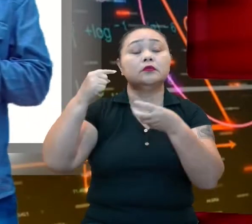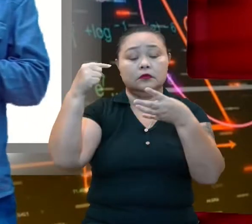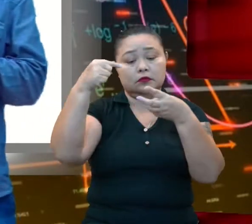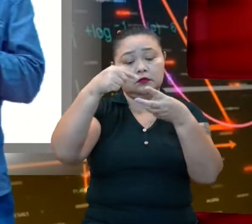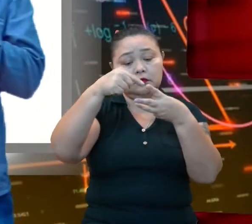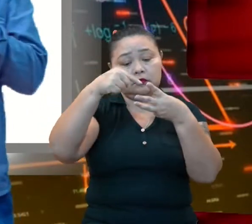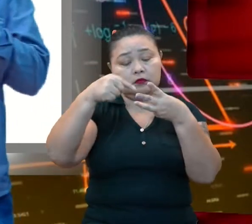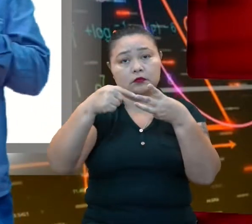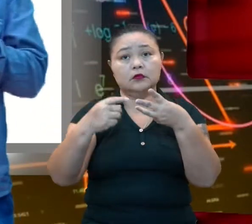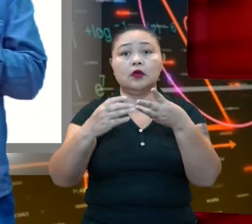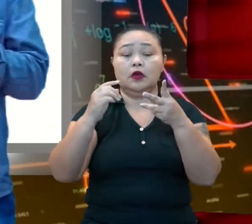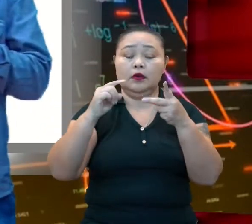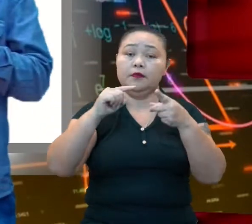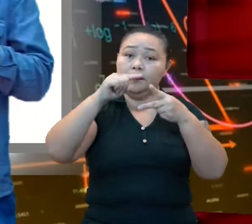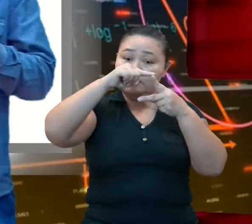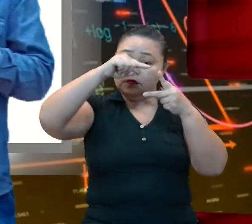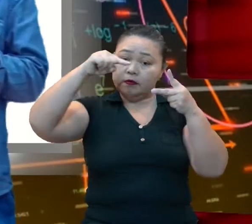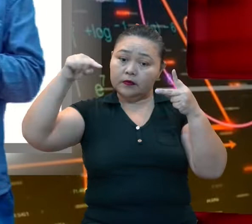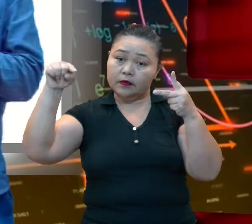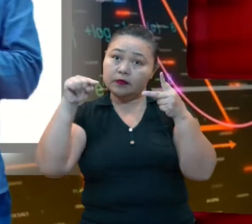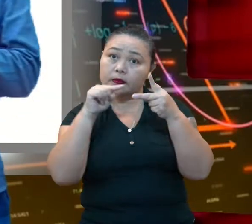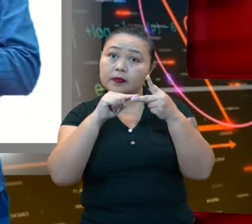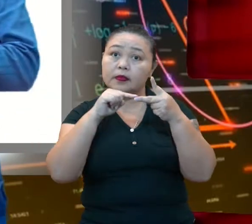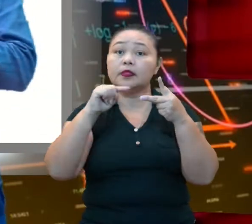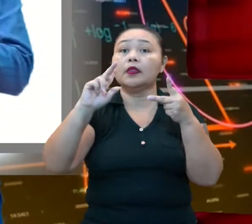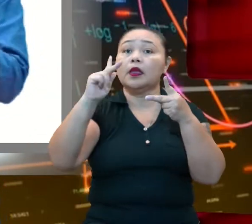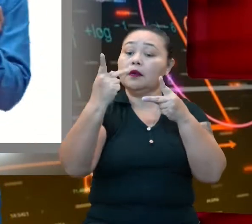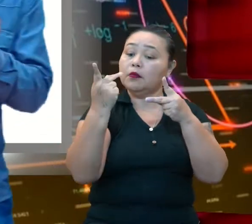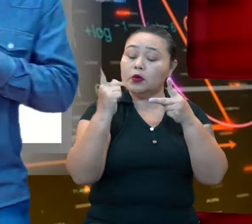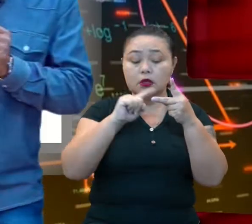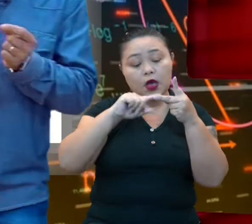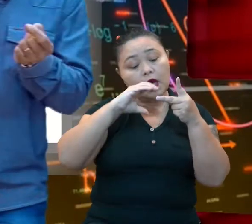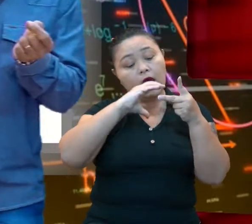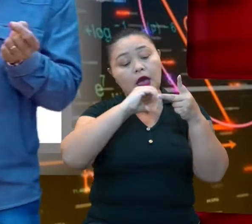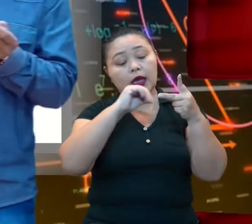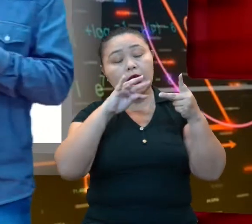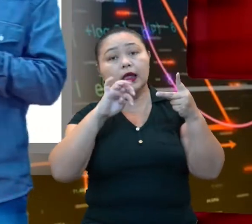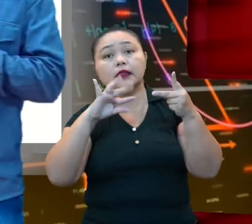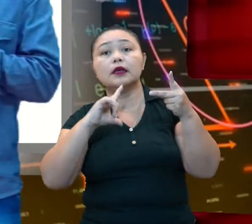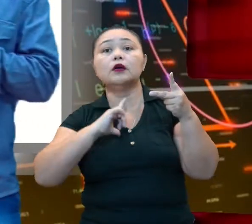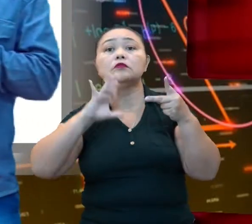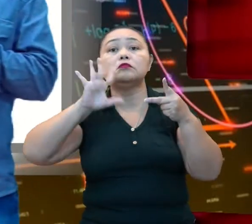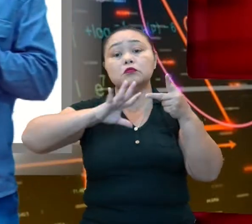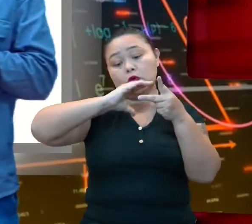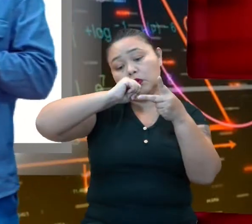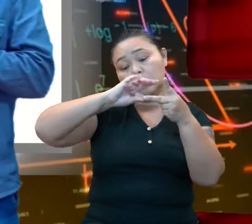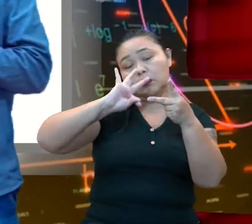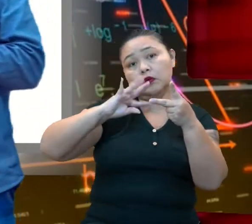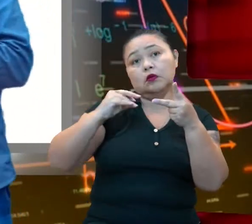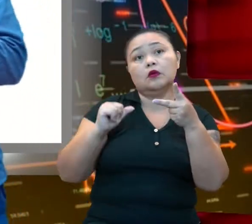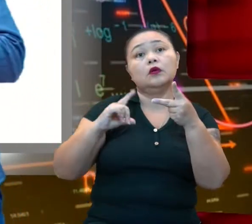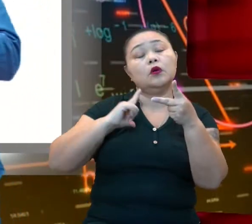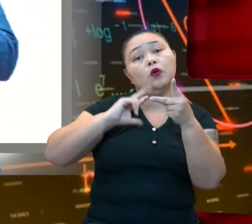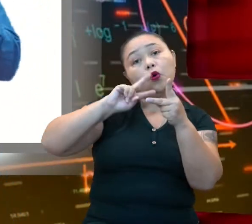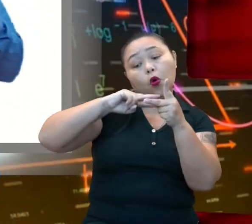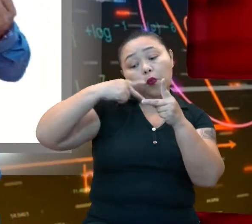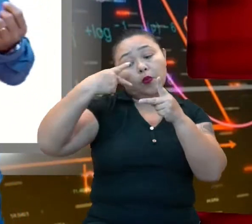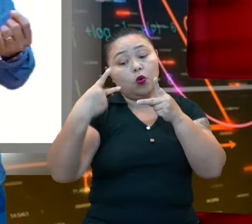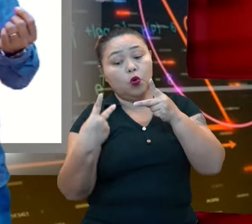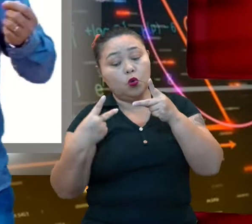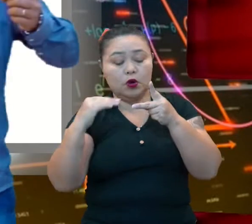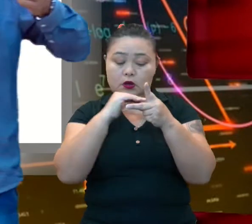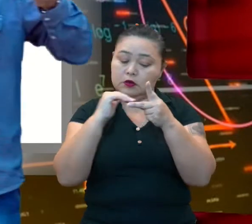Os catetos e a hipotenusa. Aí, dependendo do que eu vou usar, o cateto pode estar oposto ou